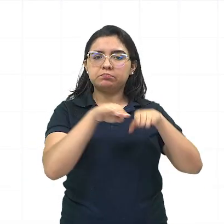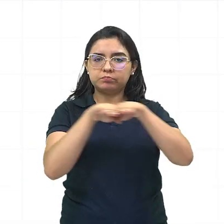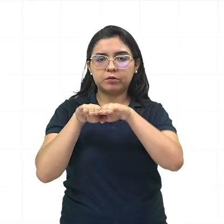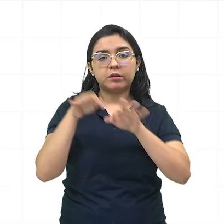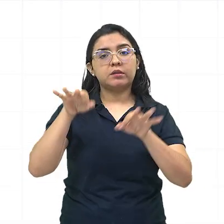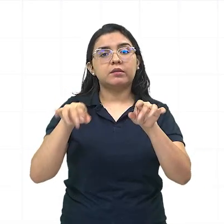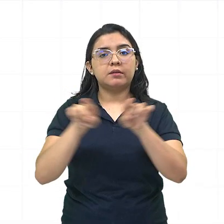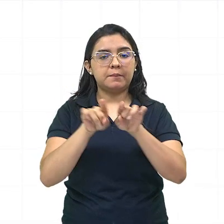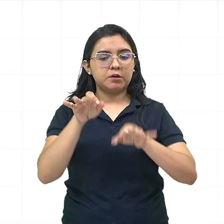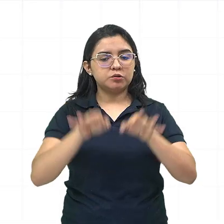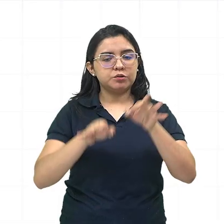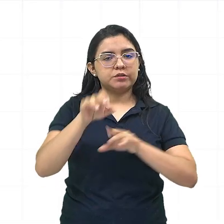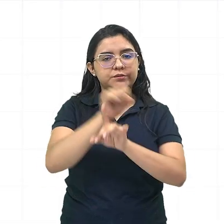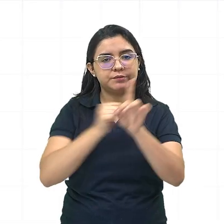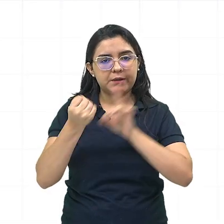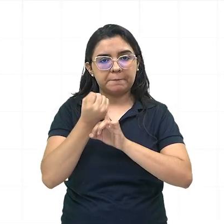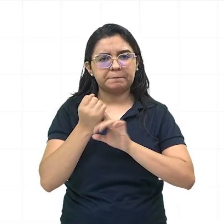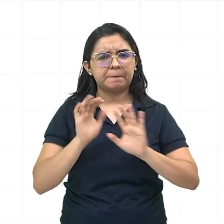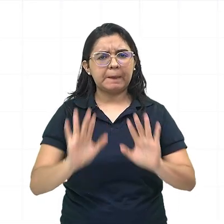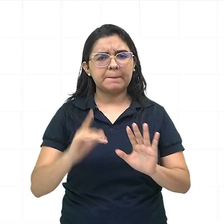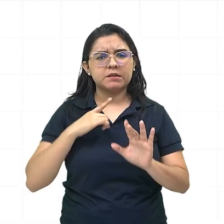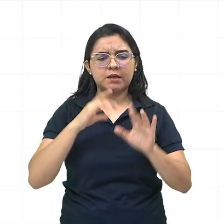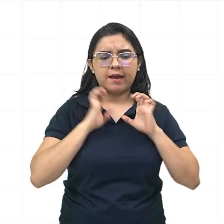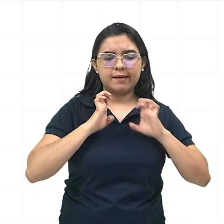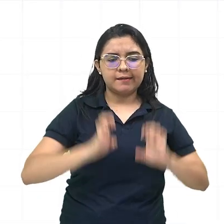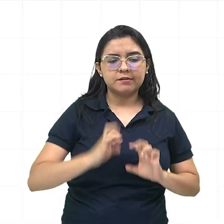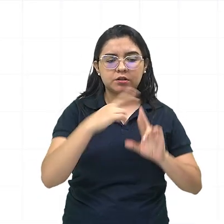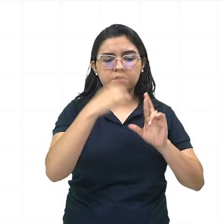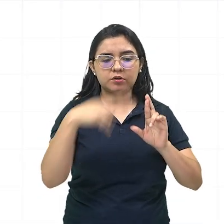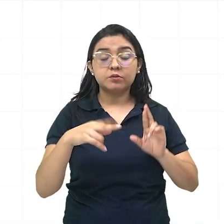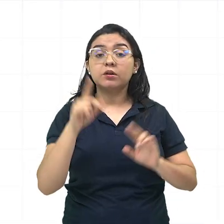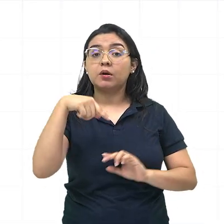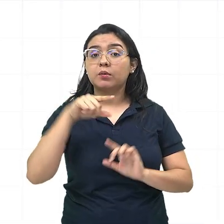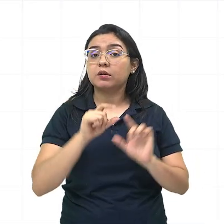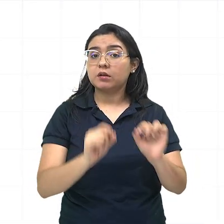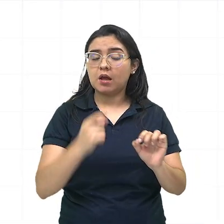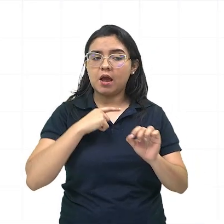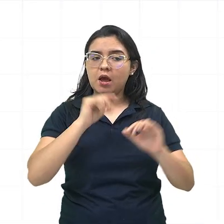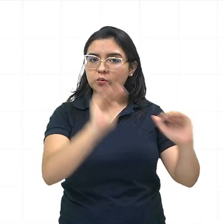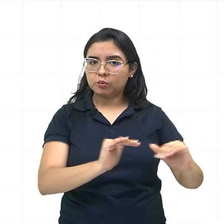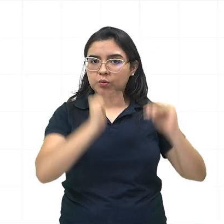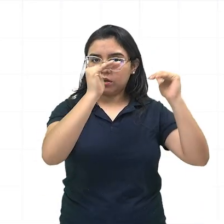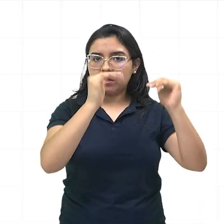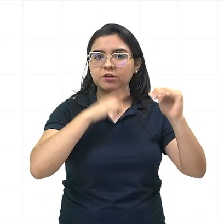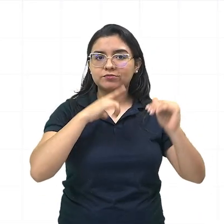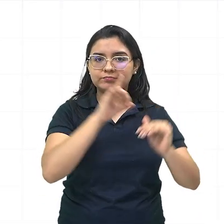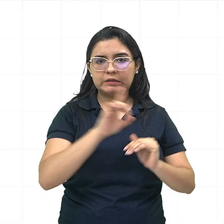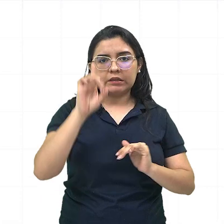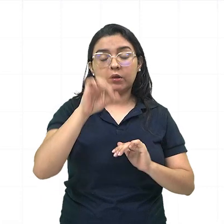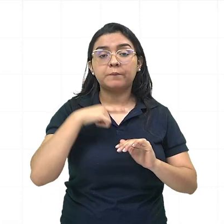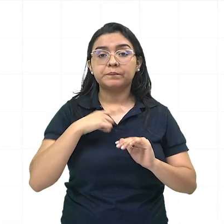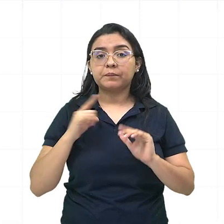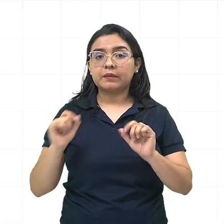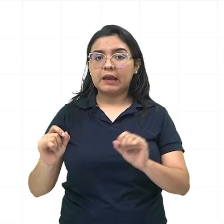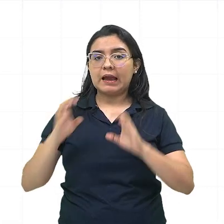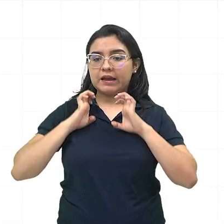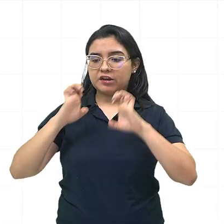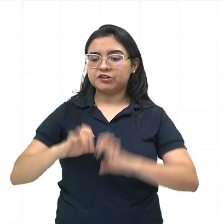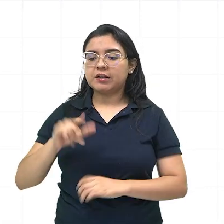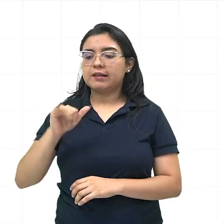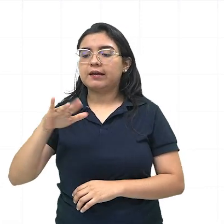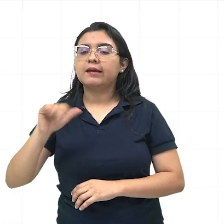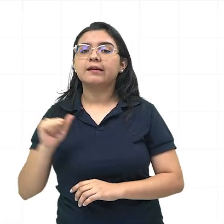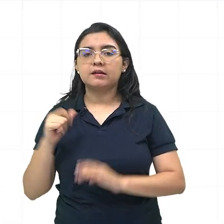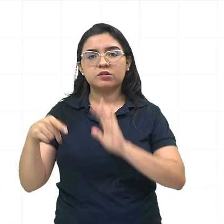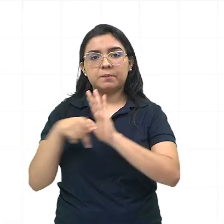justiça social. No entanto, enquanto a ética religiosa apela para a autoridade divina, a ética laica, que é a